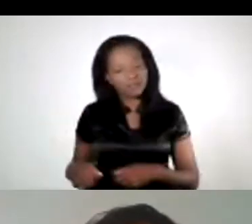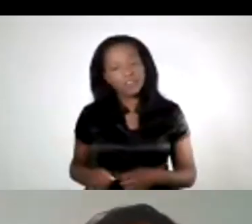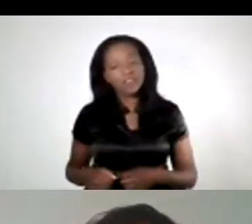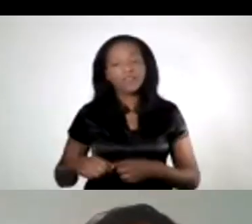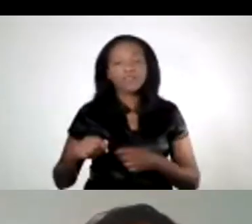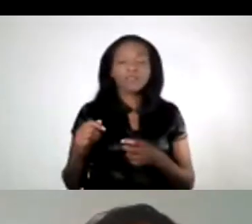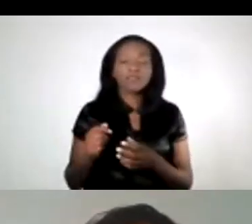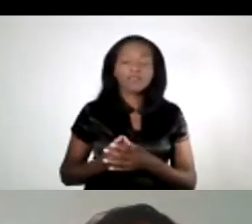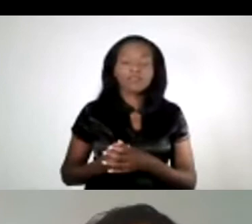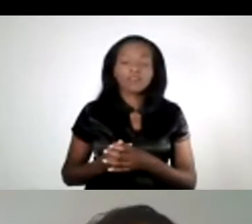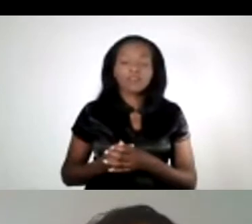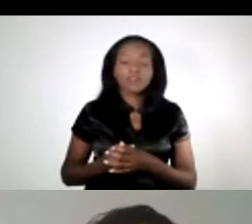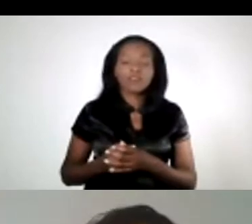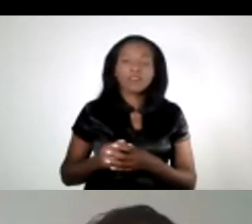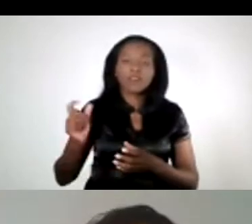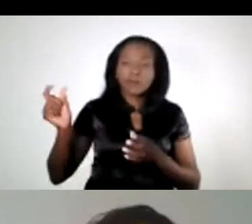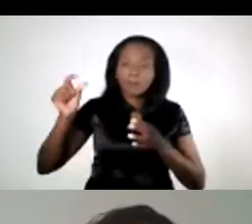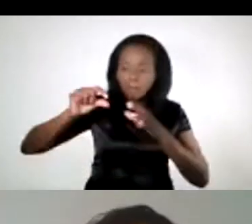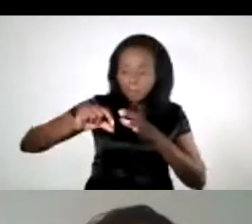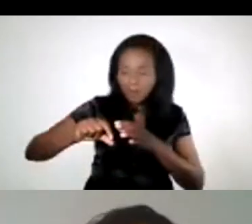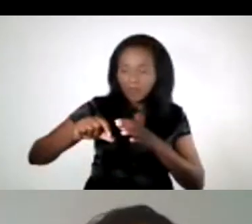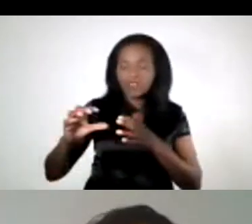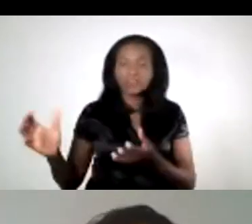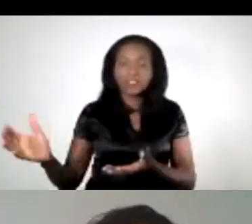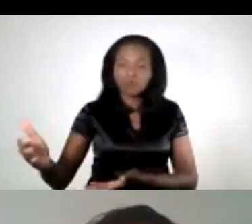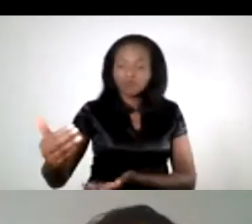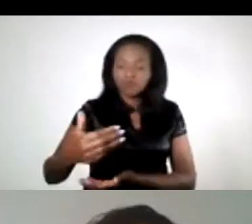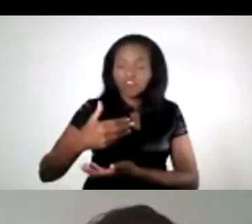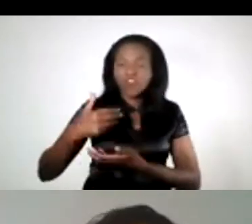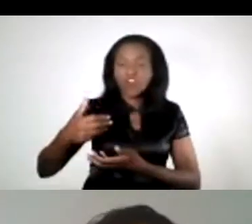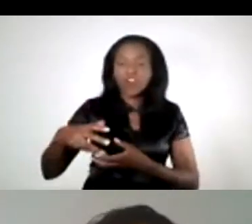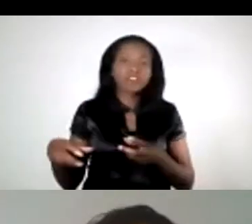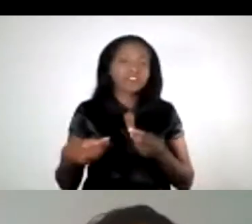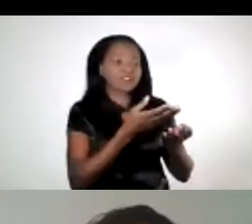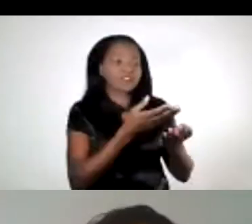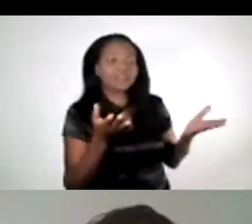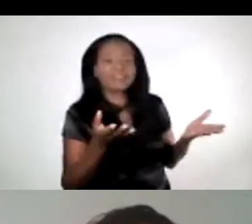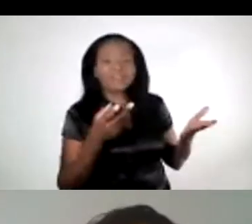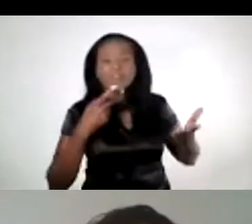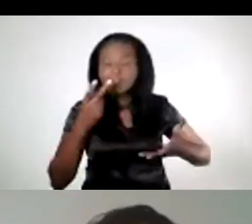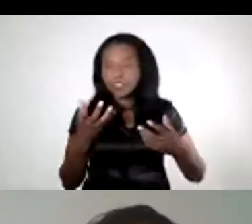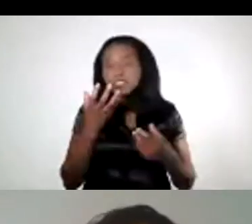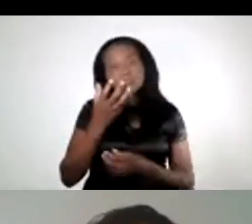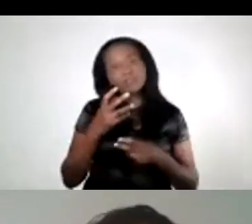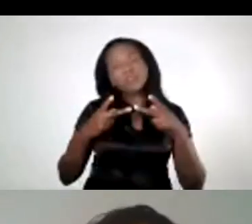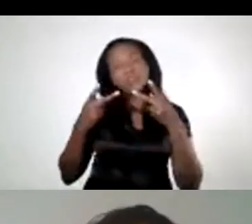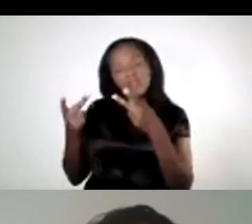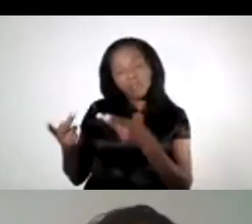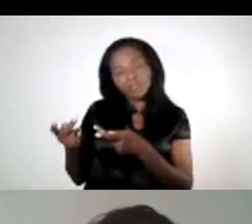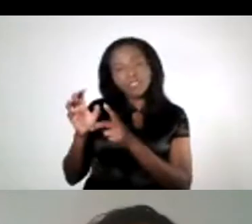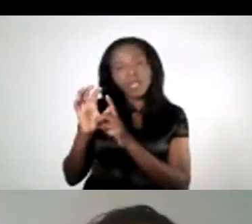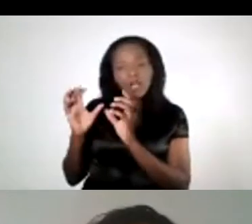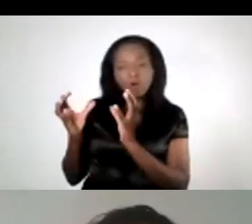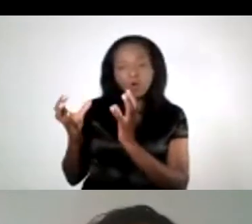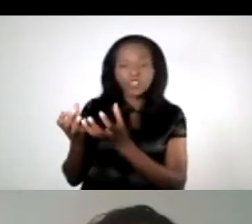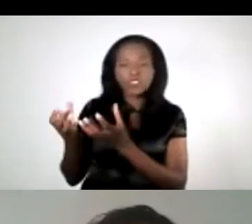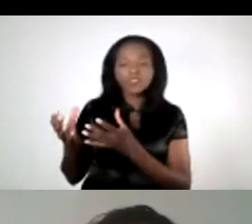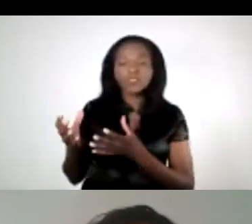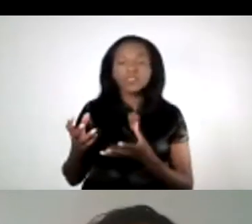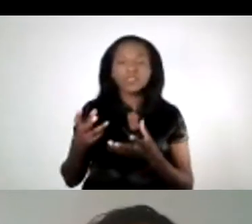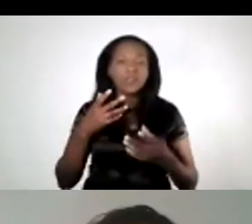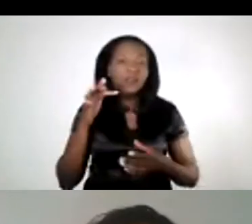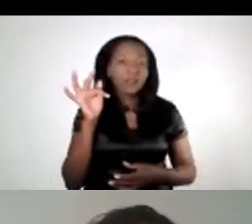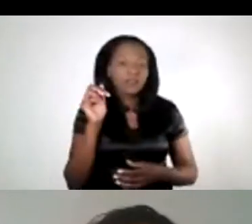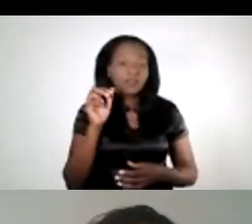água, colhe, distribui. Aí ela falou que gostaria de visitar a comunidade e a própria Fátima está